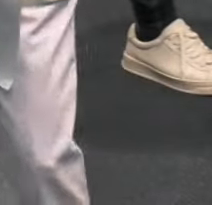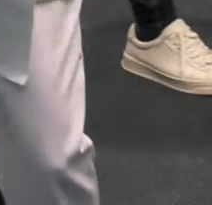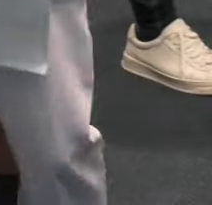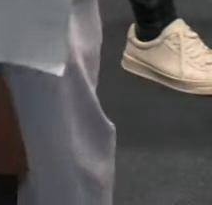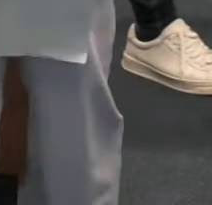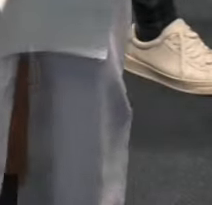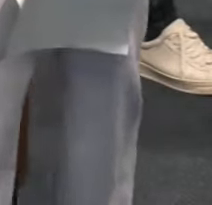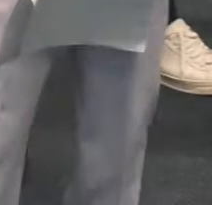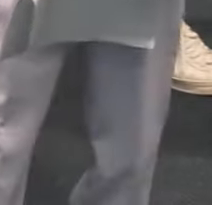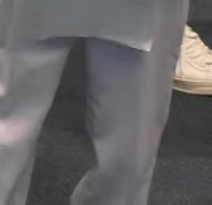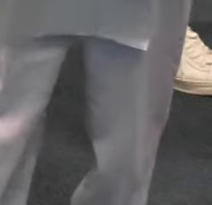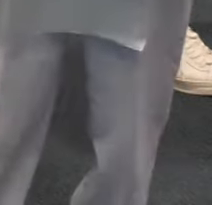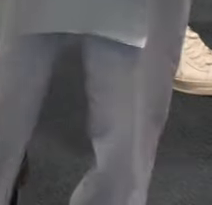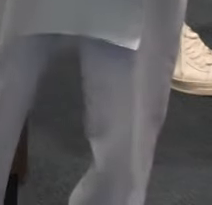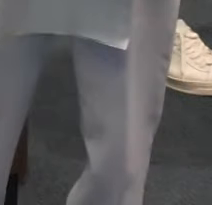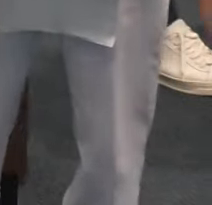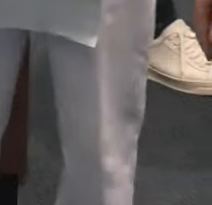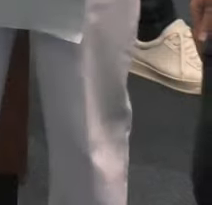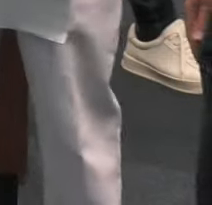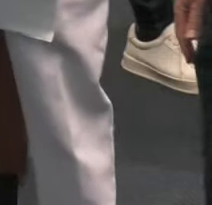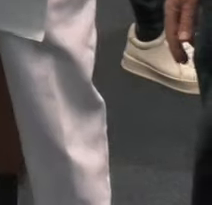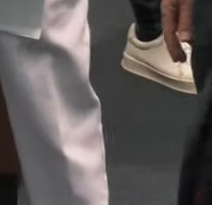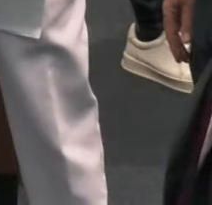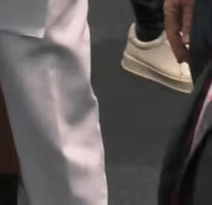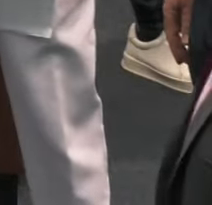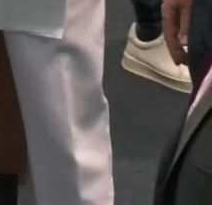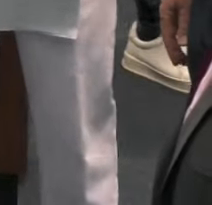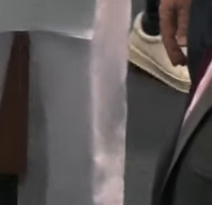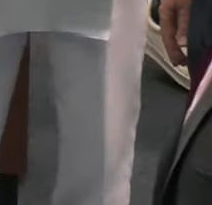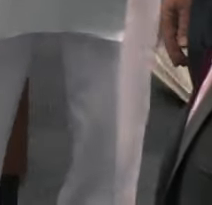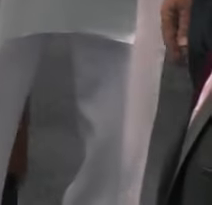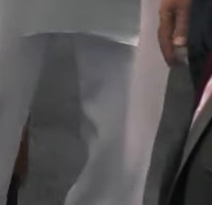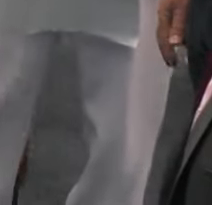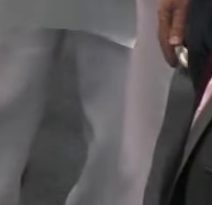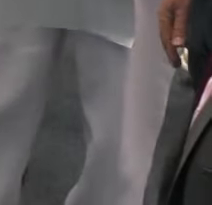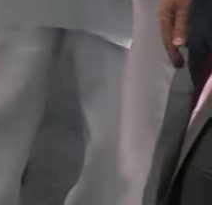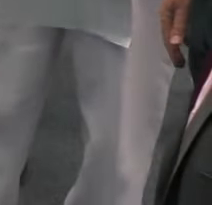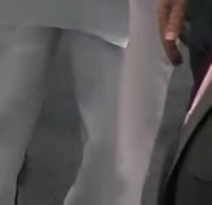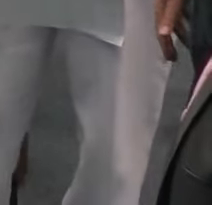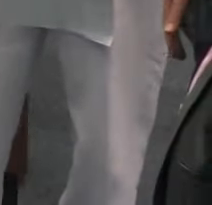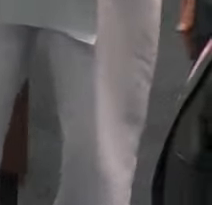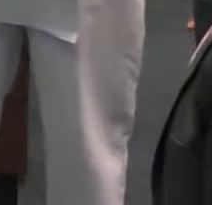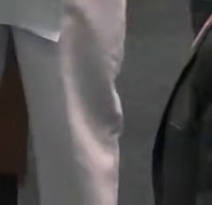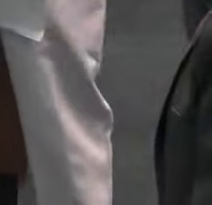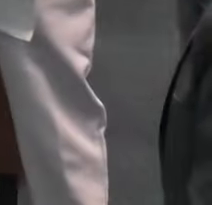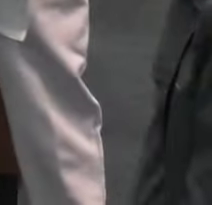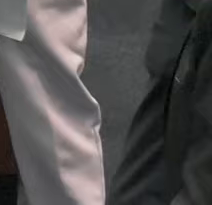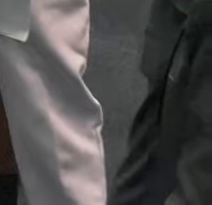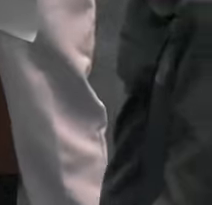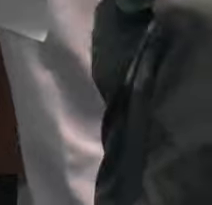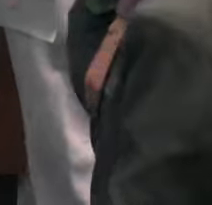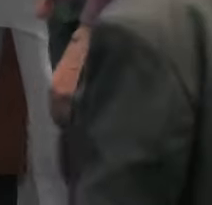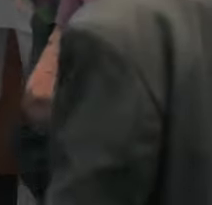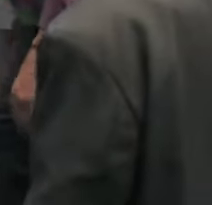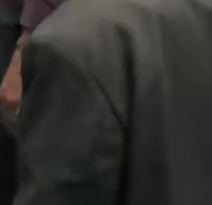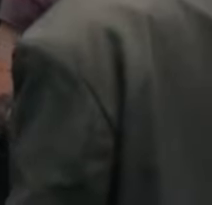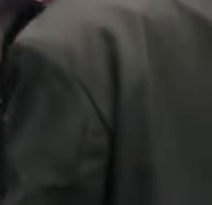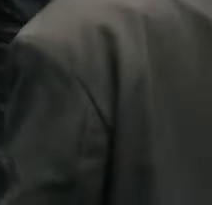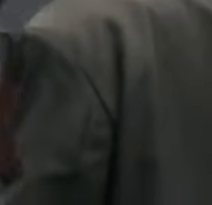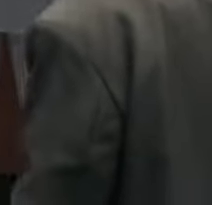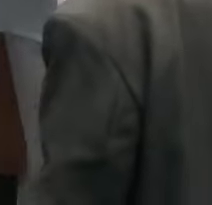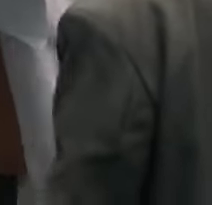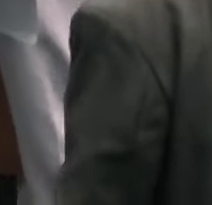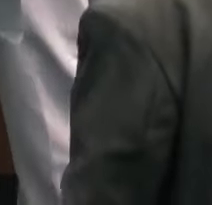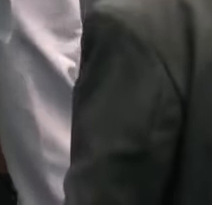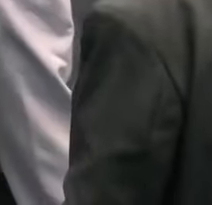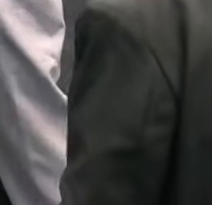por entender que a nossa presença, e fica aí registrado o que já aconteceu no governo federal, no Conselho da